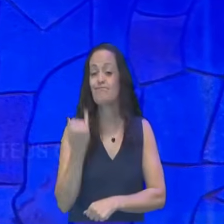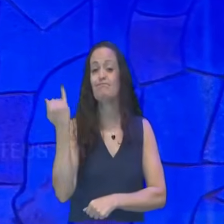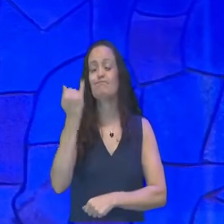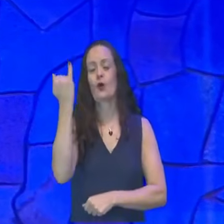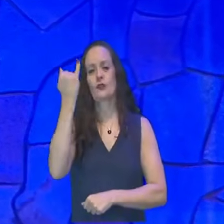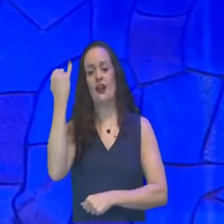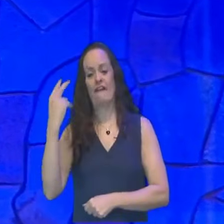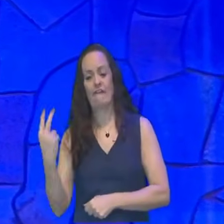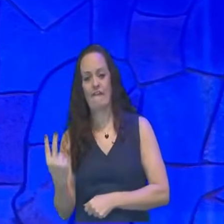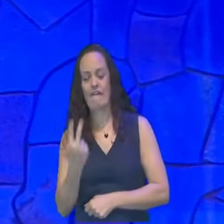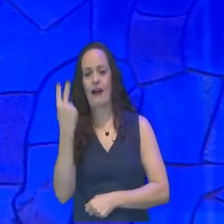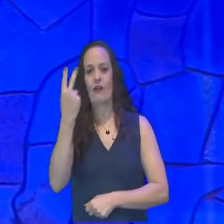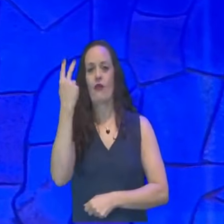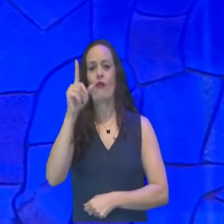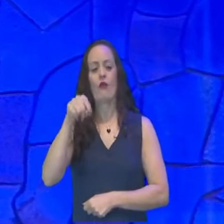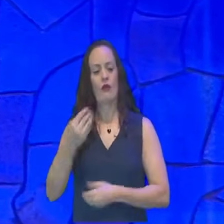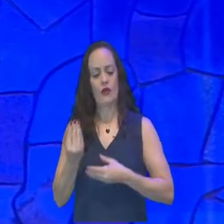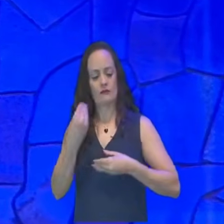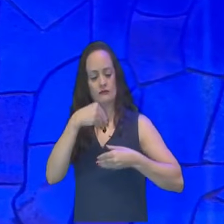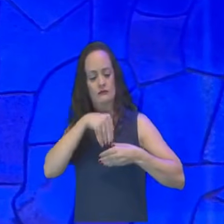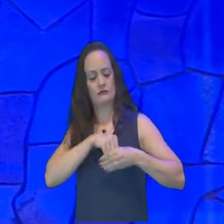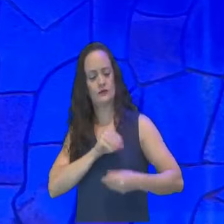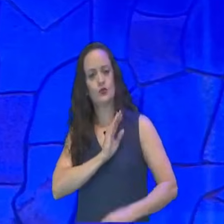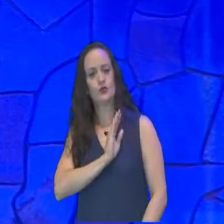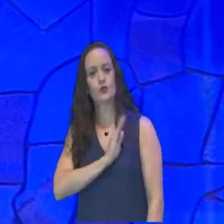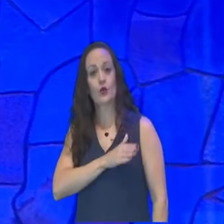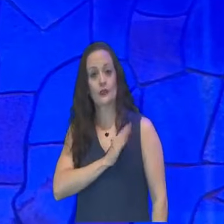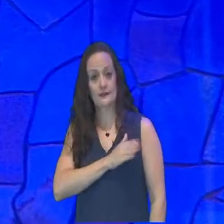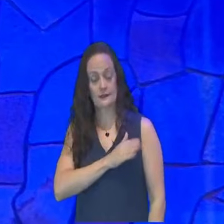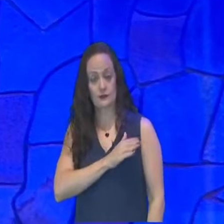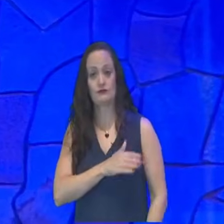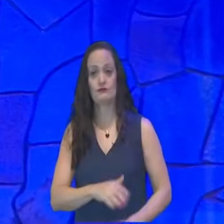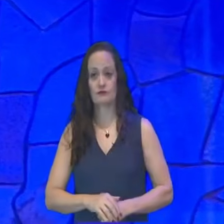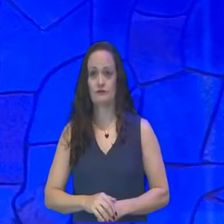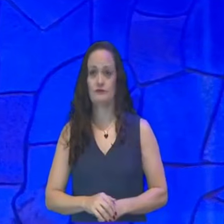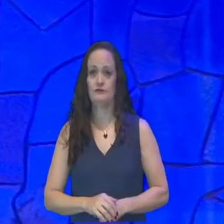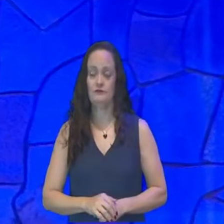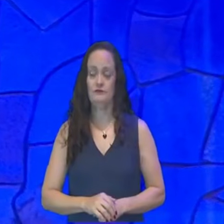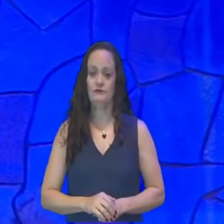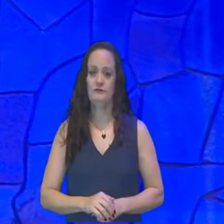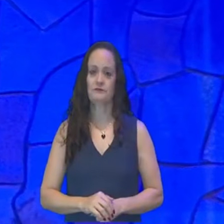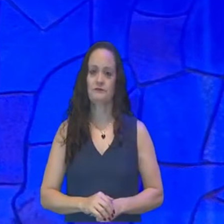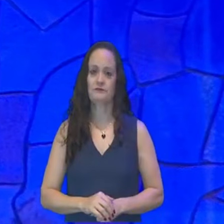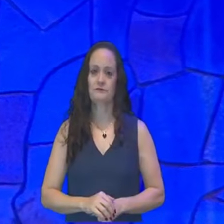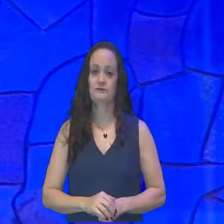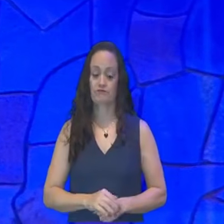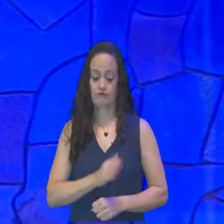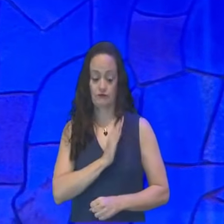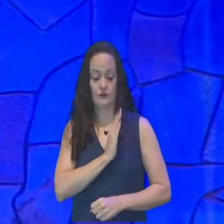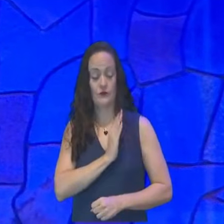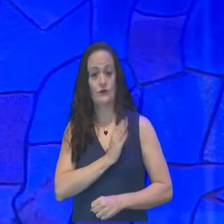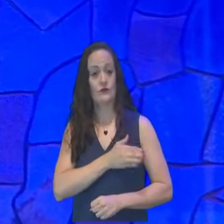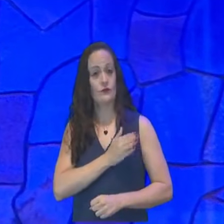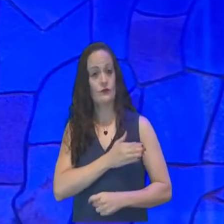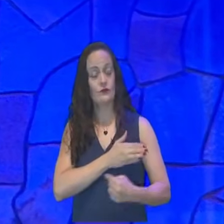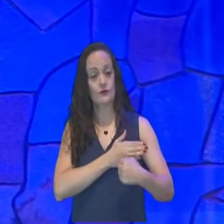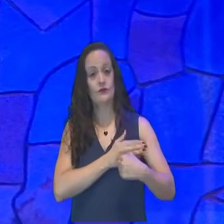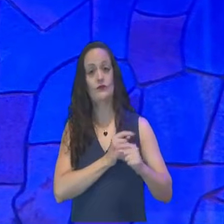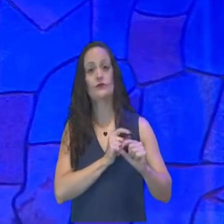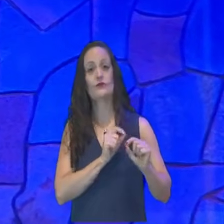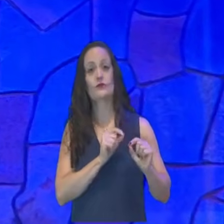o nosso interior. E nessa perspectiva bíblica, o coração aqui ele é traçado como